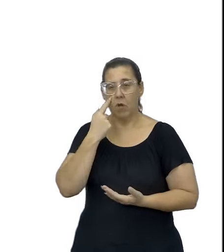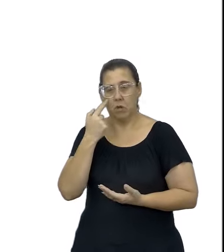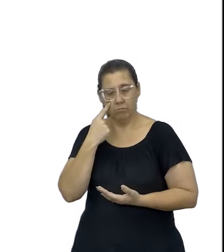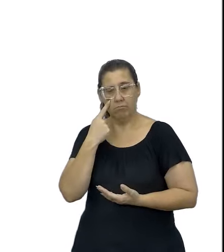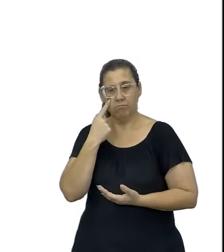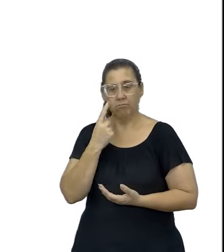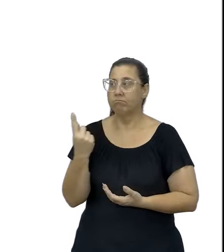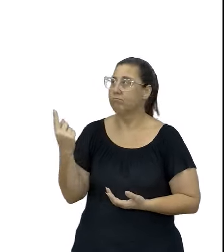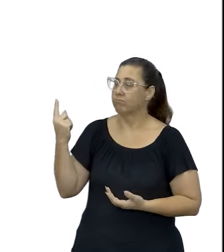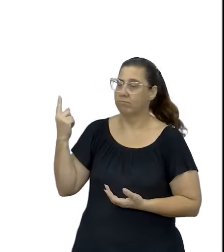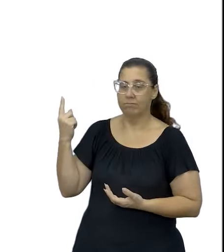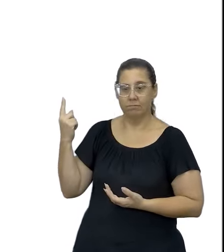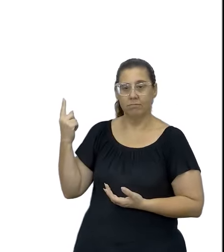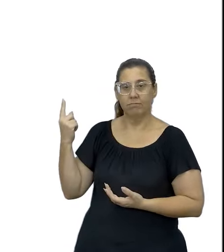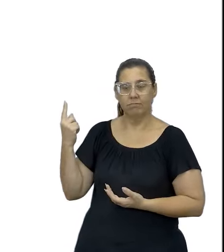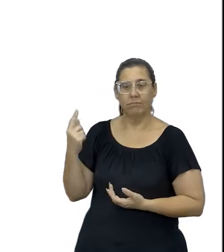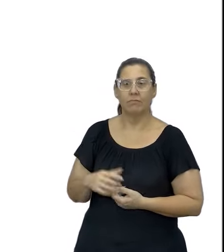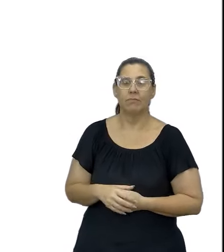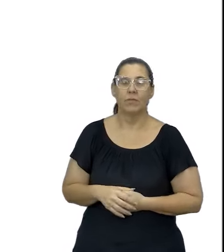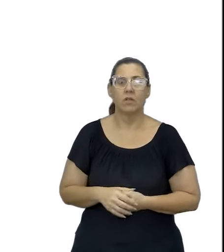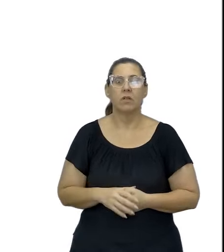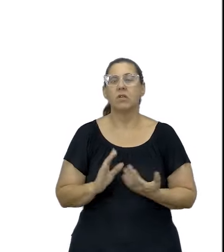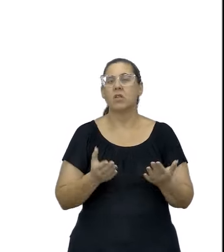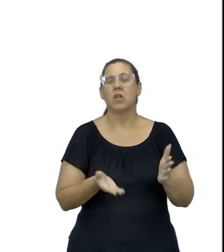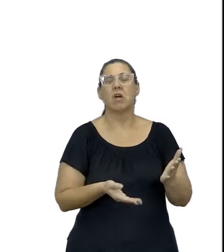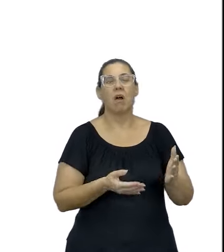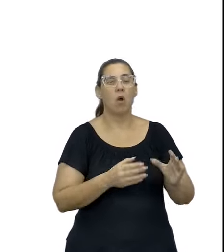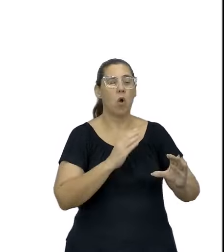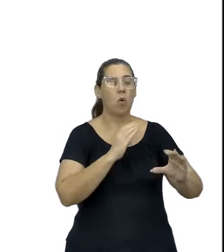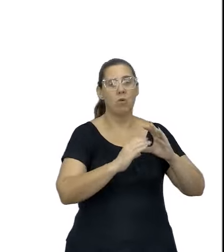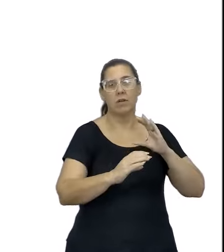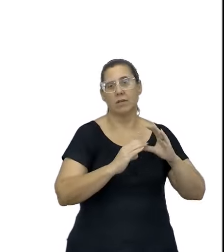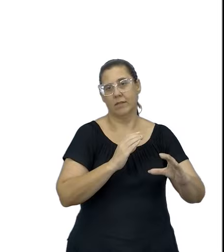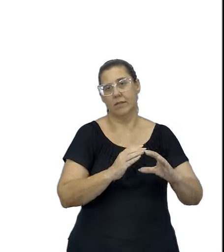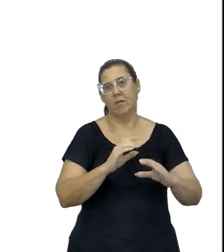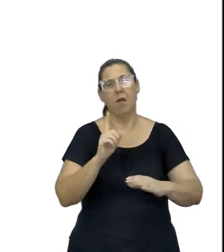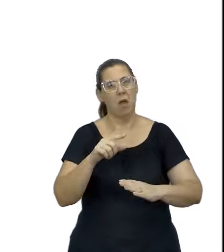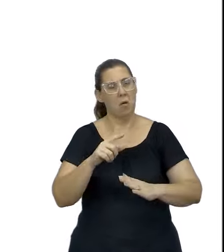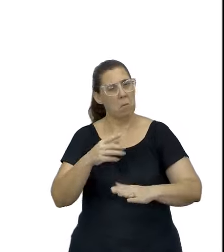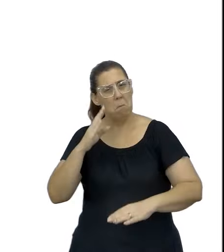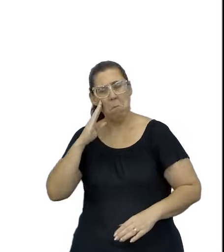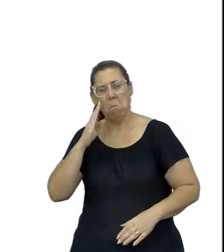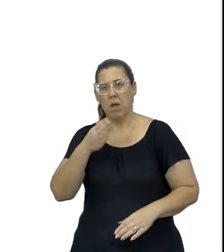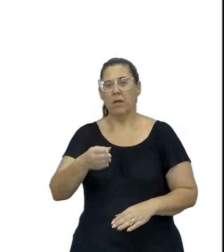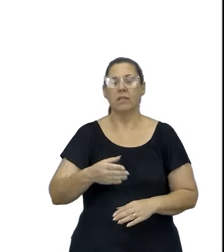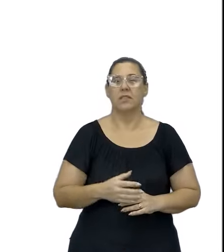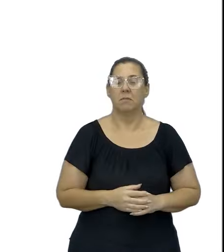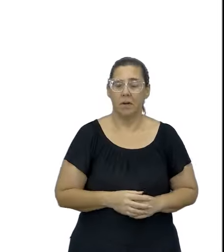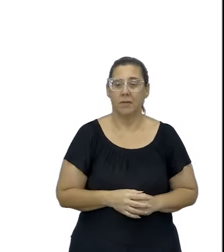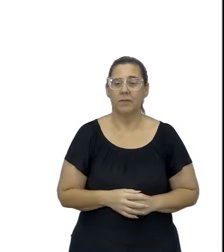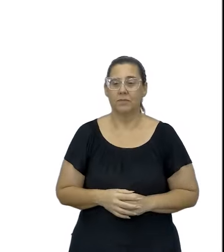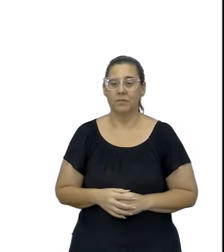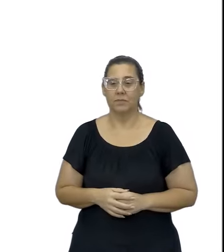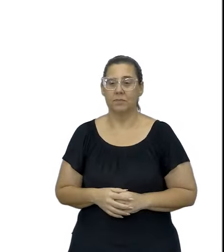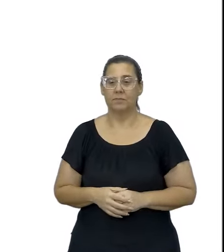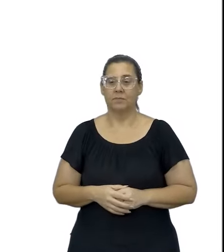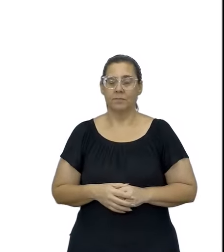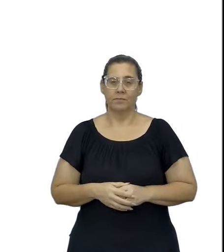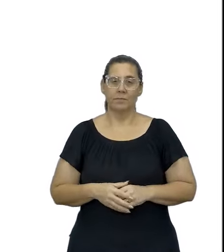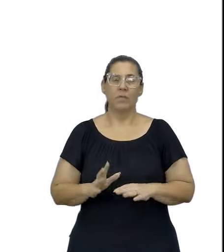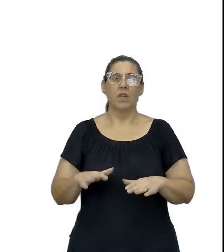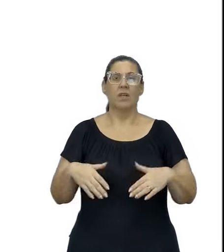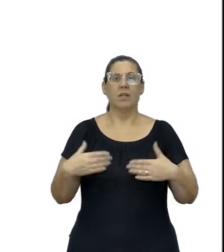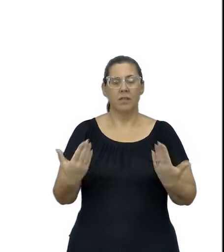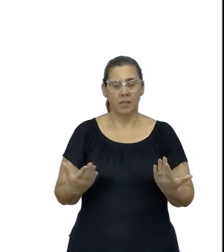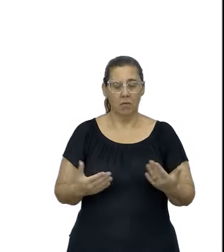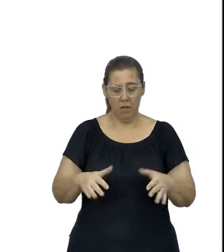acima, está o propósito comunicativo dessa sequência, certo? Então,